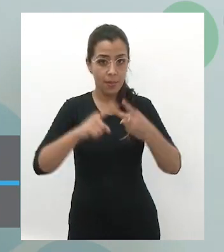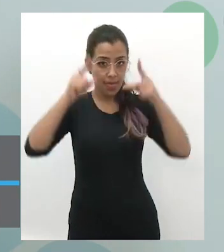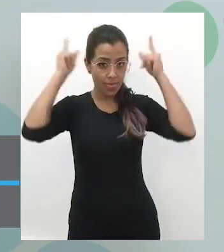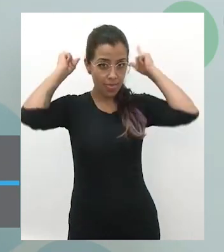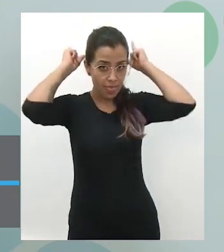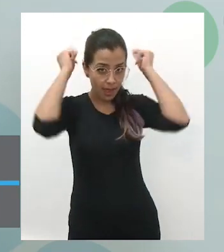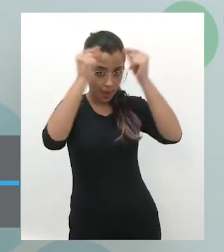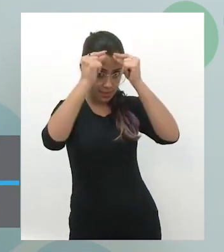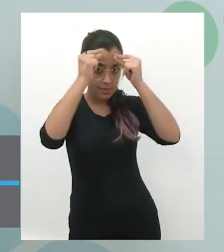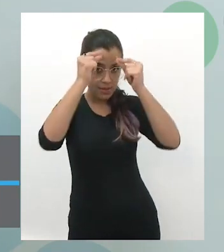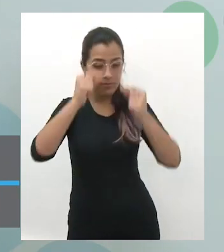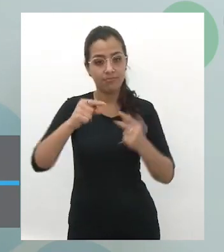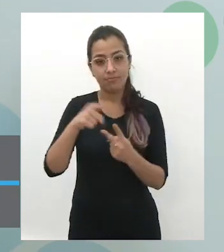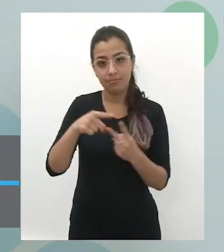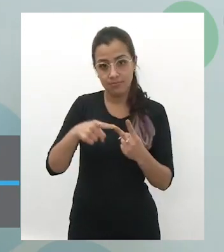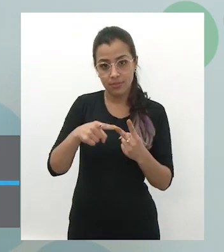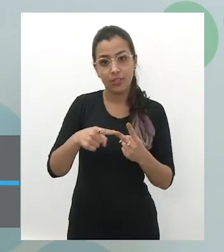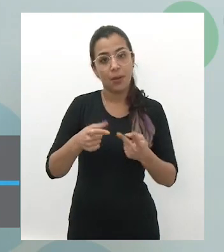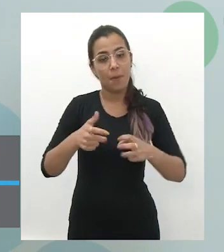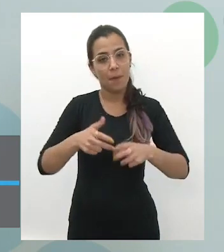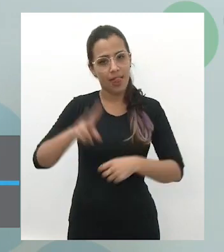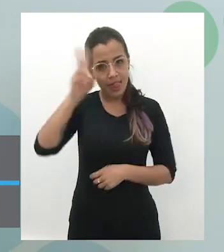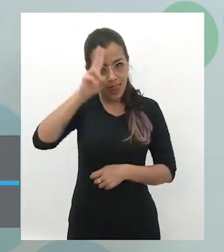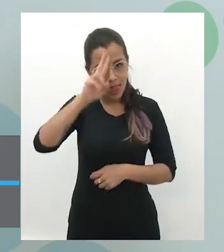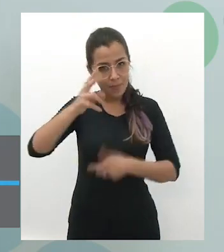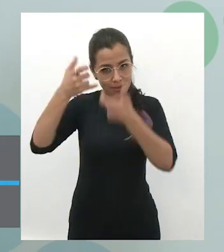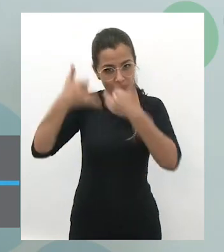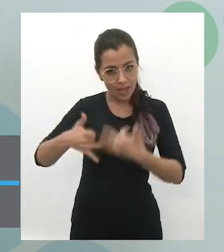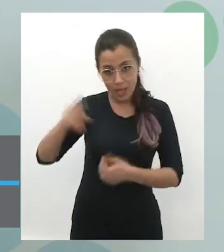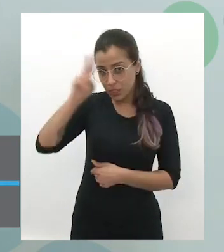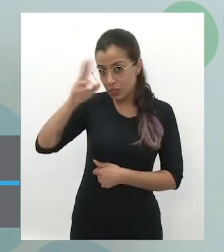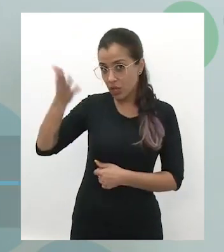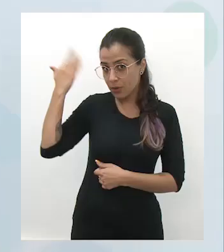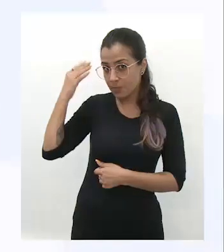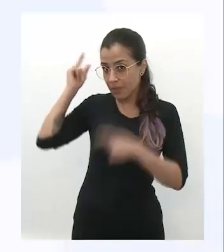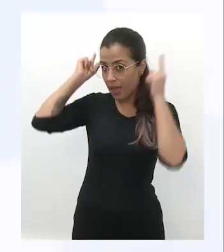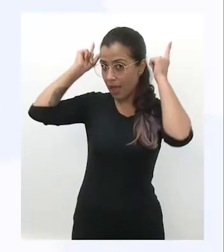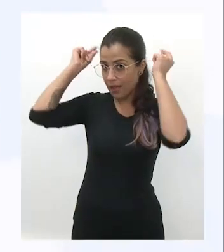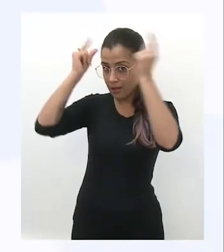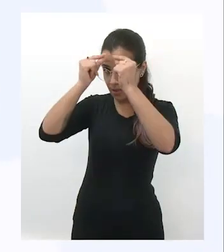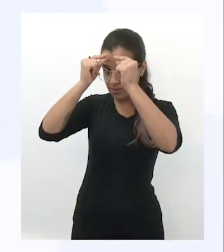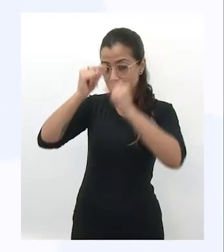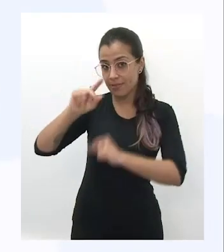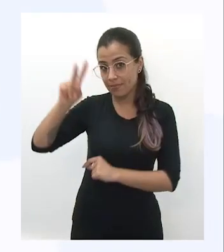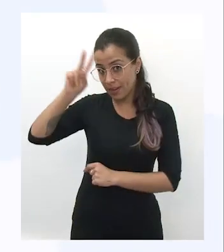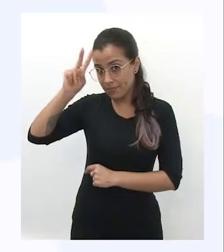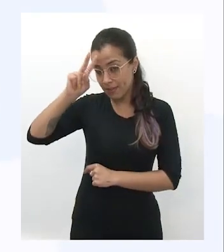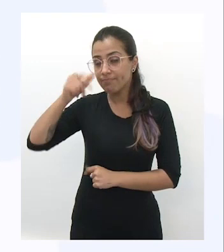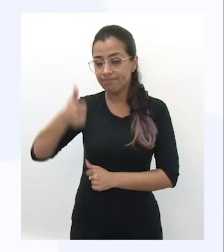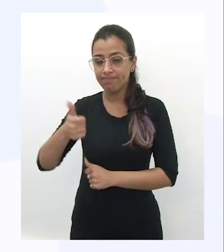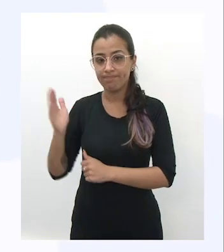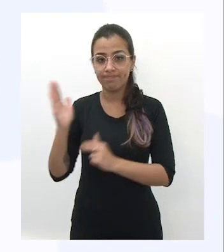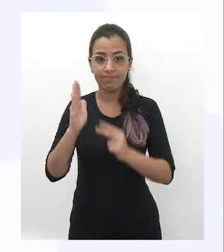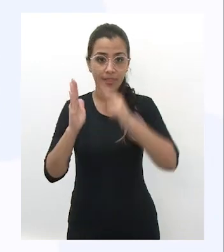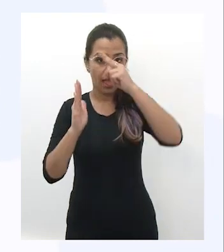comunidades gentílicas lá quando nós falamos de Grécia. Vocês se lembram? Então, vou voltar na tela aqui mais uma vez, para a gente terminar aqui a